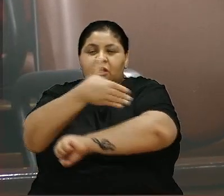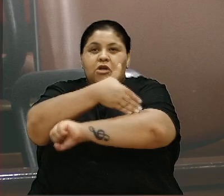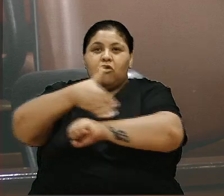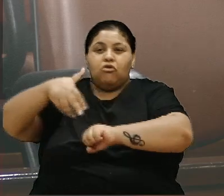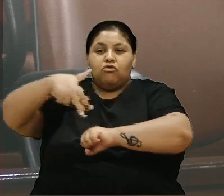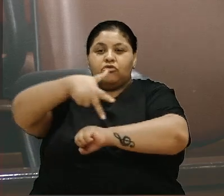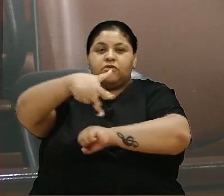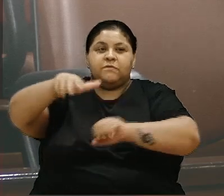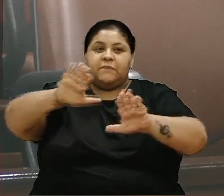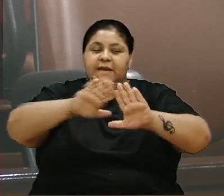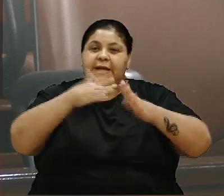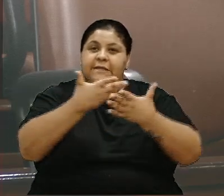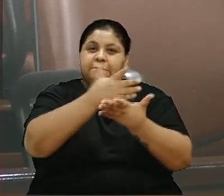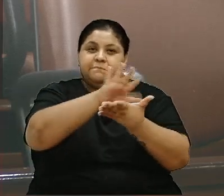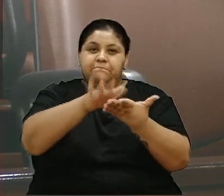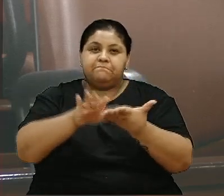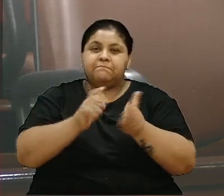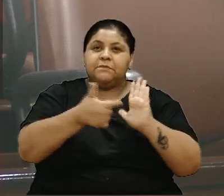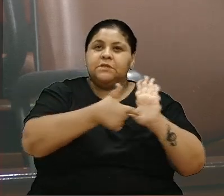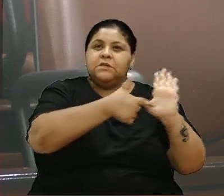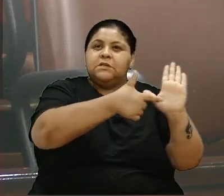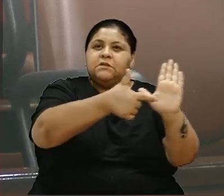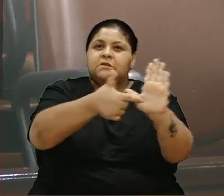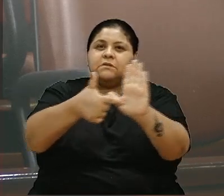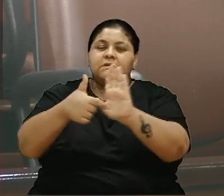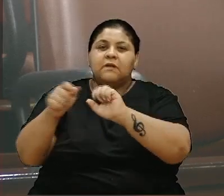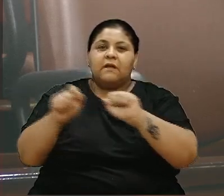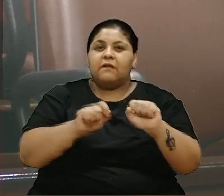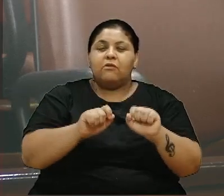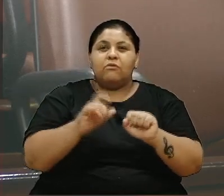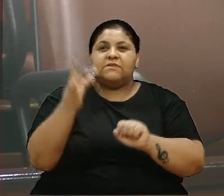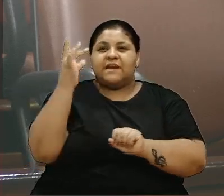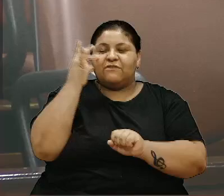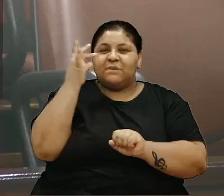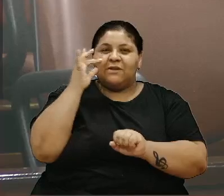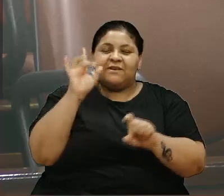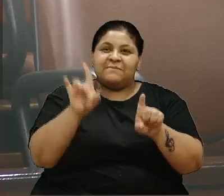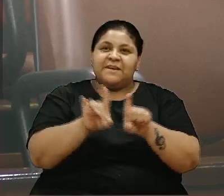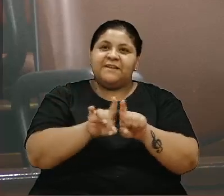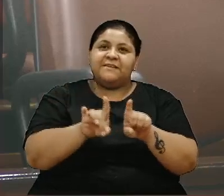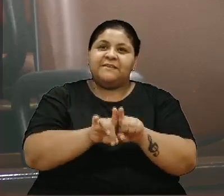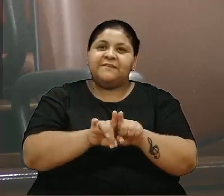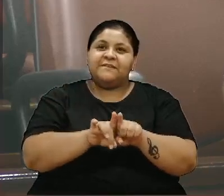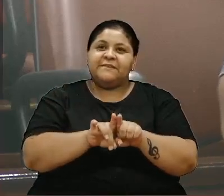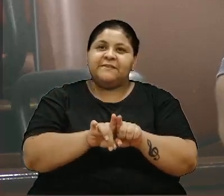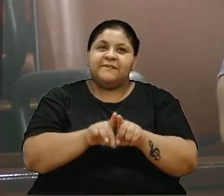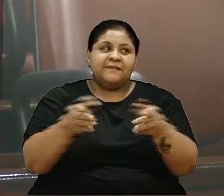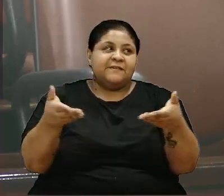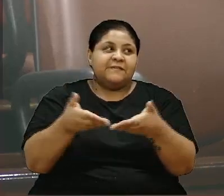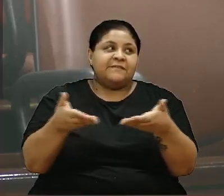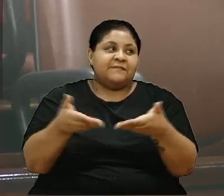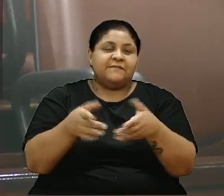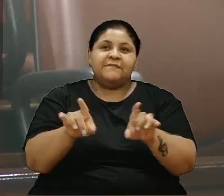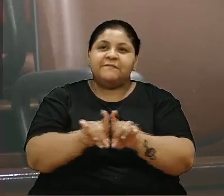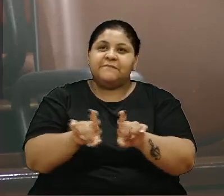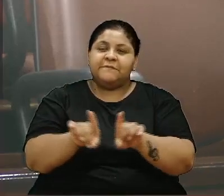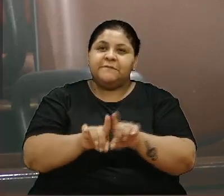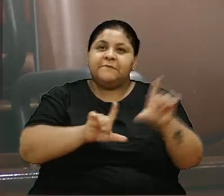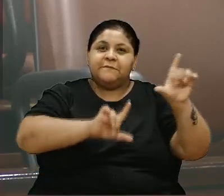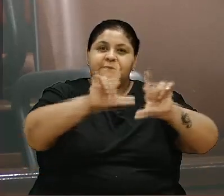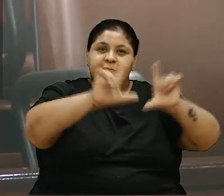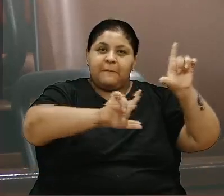samba, com transmissão da TV Câmara. Então quem não puder estar presente, né, pode através do seu celular, das redes sociais TV